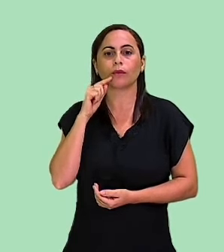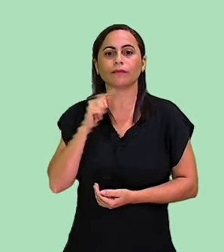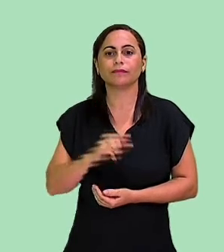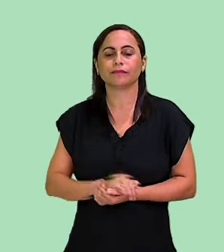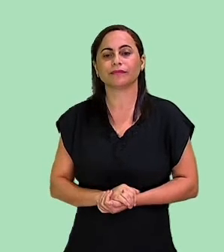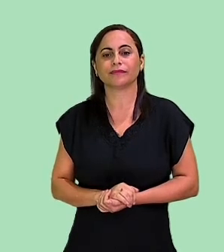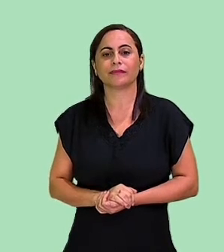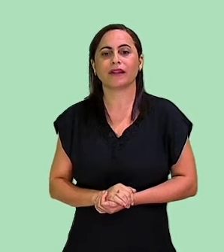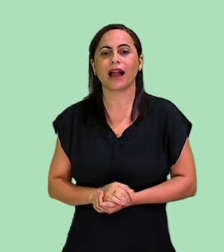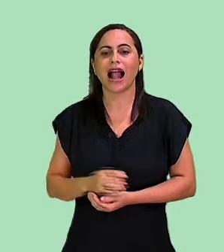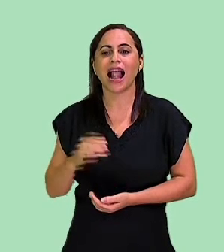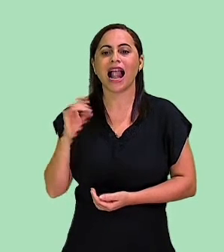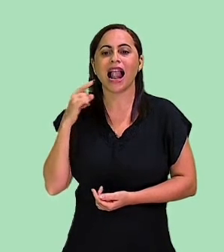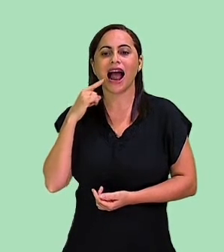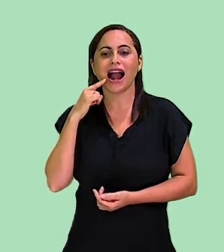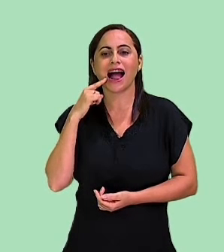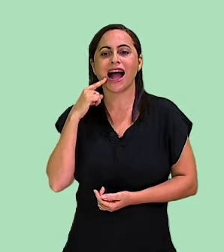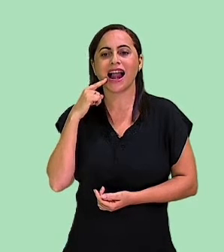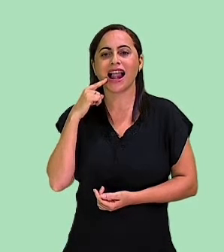Estalar a língua.